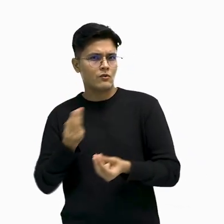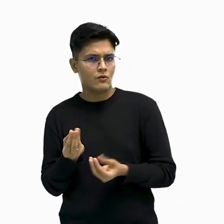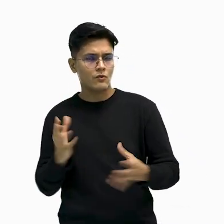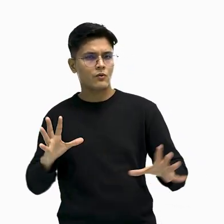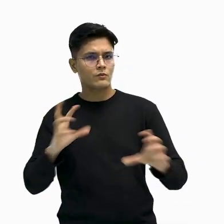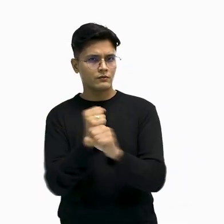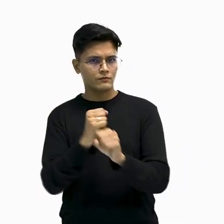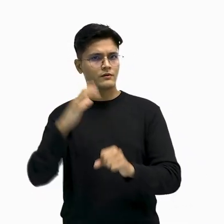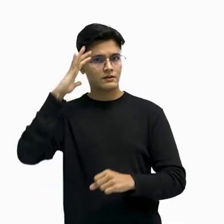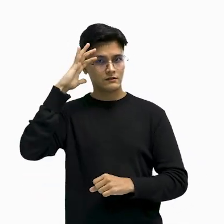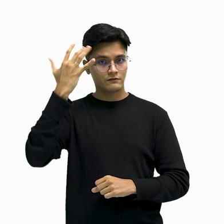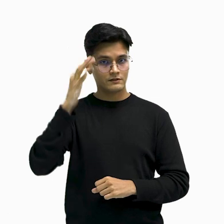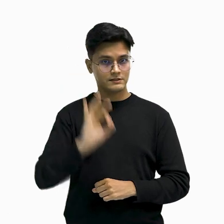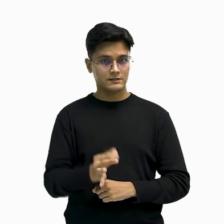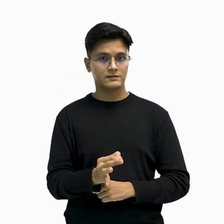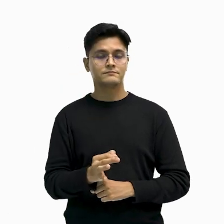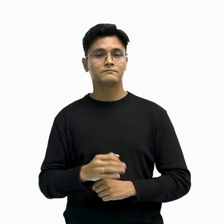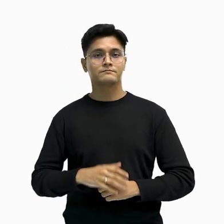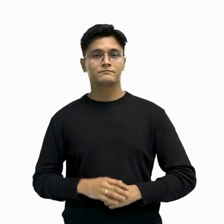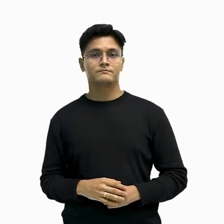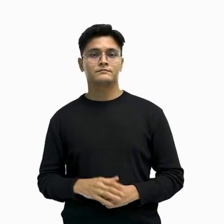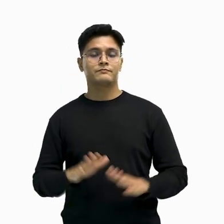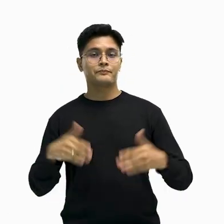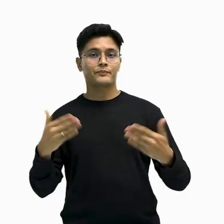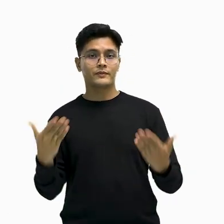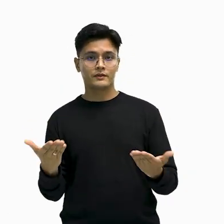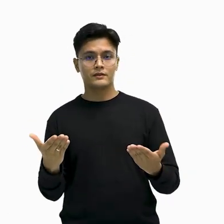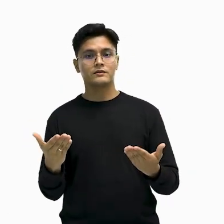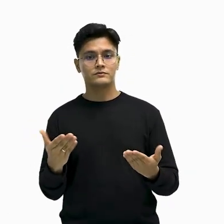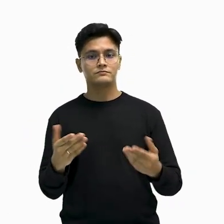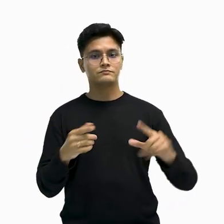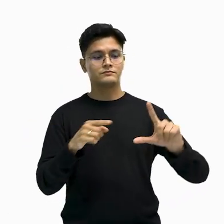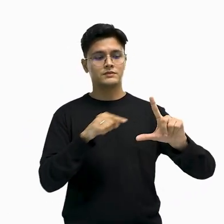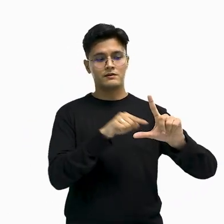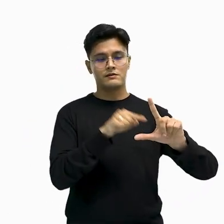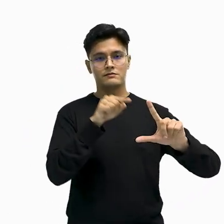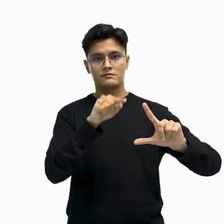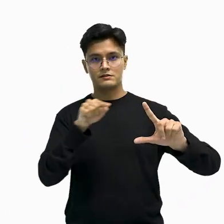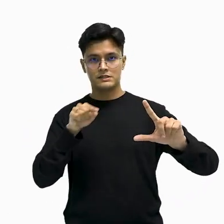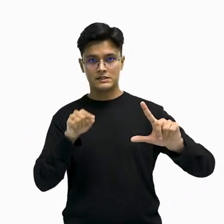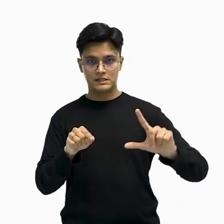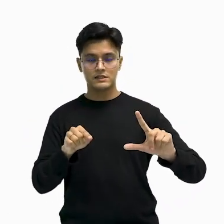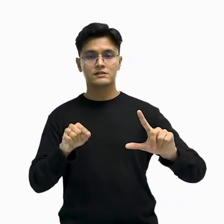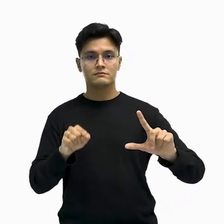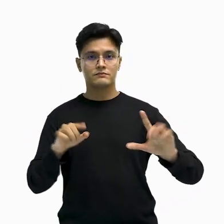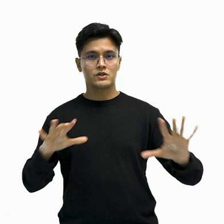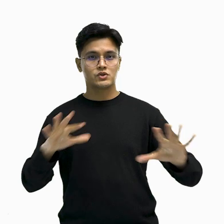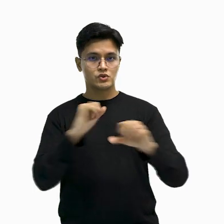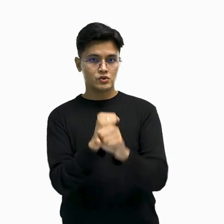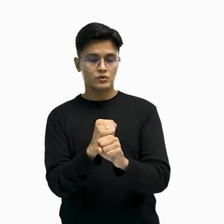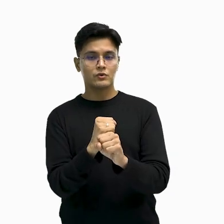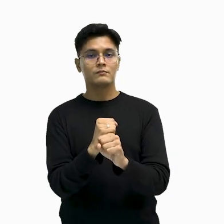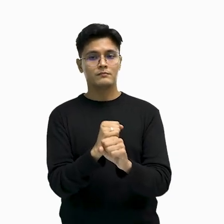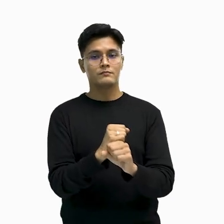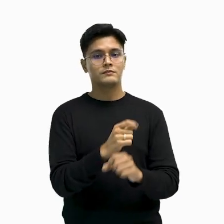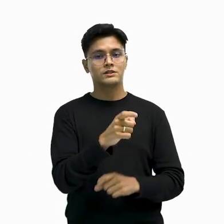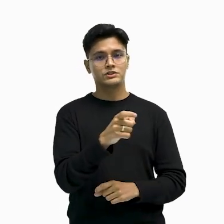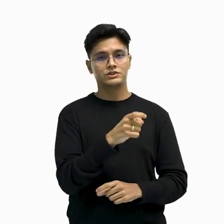dessas expressões. Bom, então eu vou somar as três expressões, que vai ser x